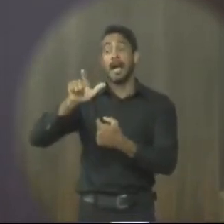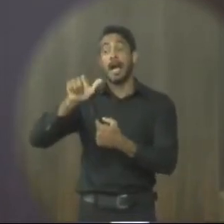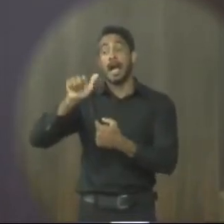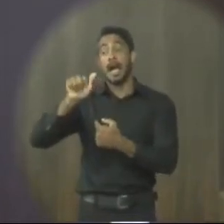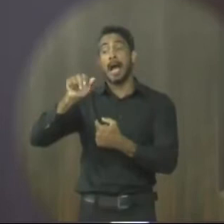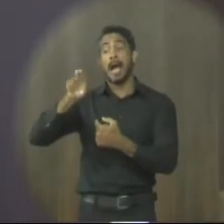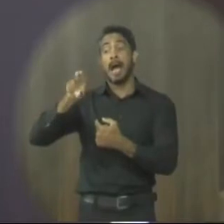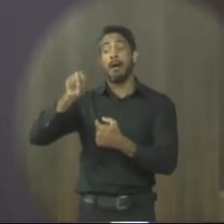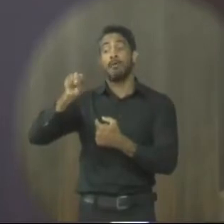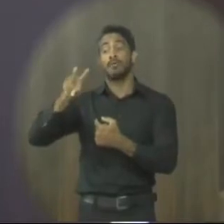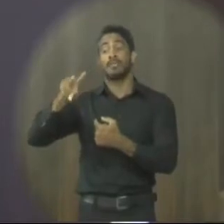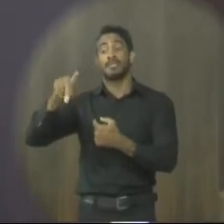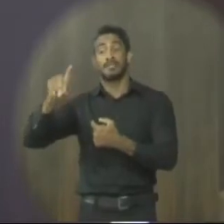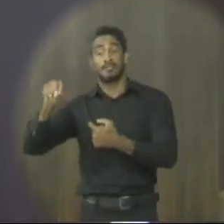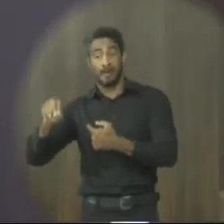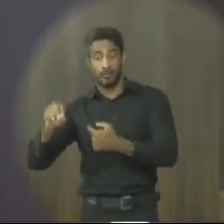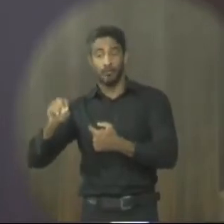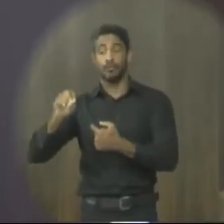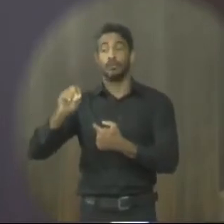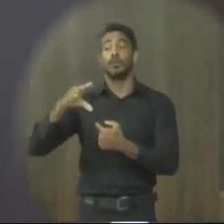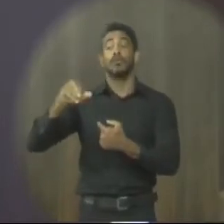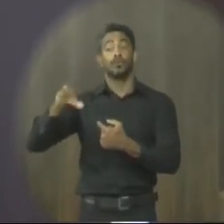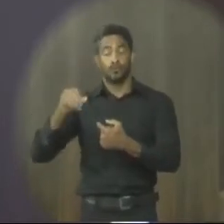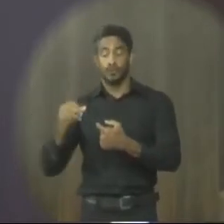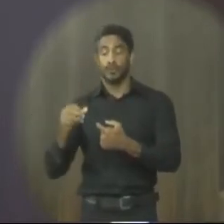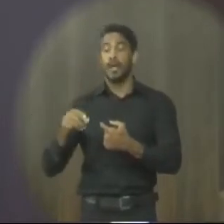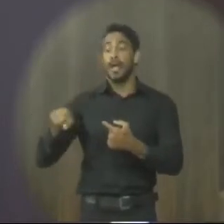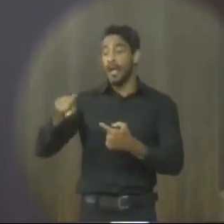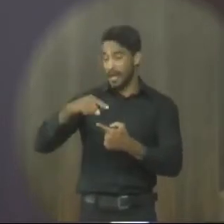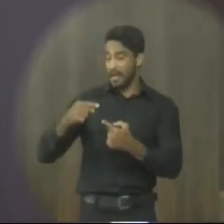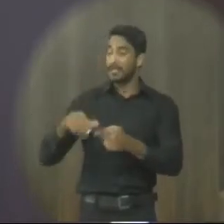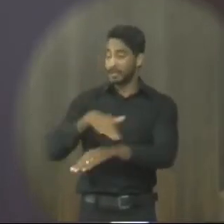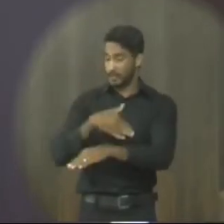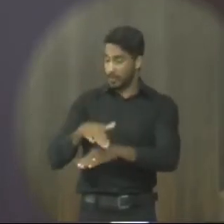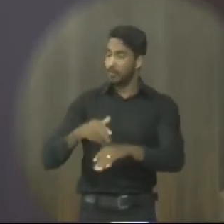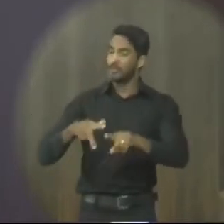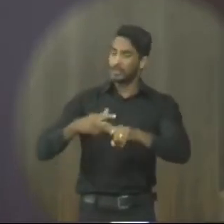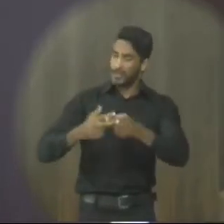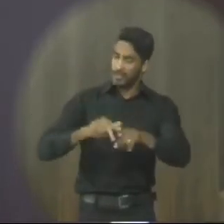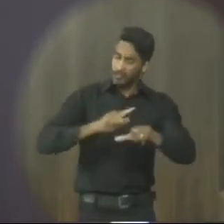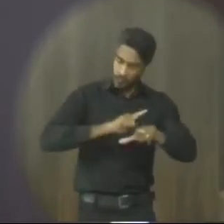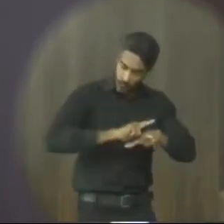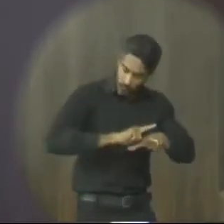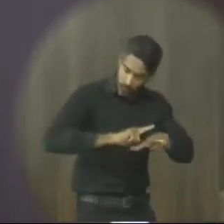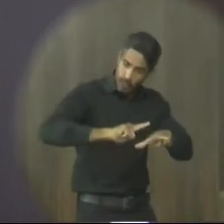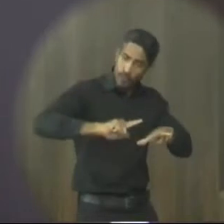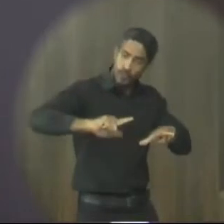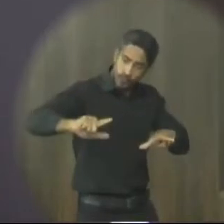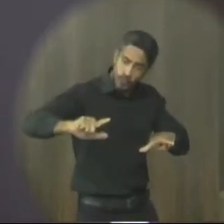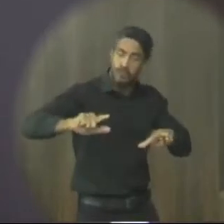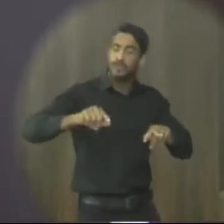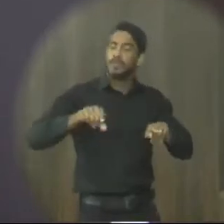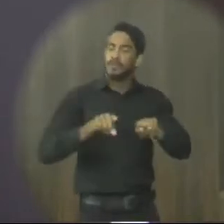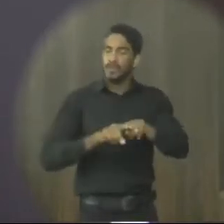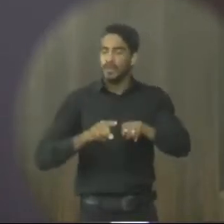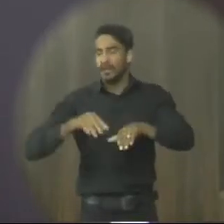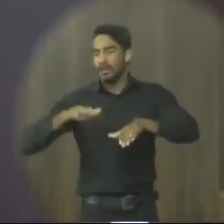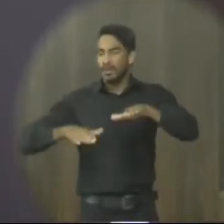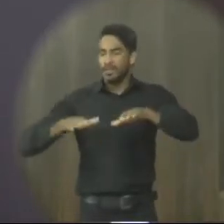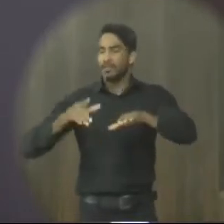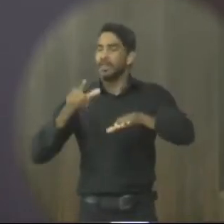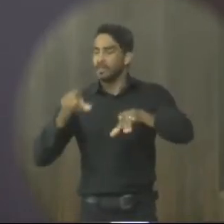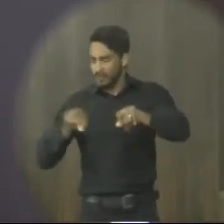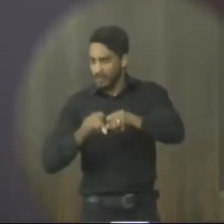receber recapeamento. Então, essas vias aí vão receber esse recapeamento e a obra de drenagem